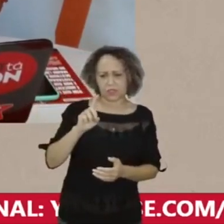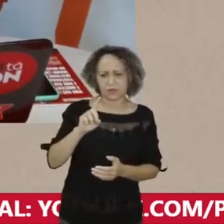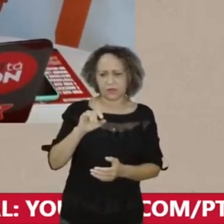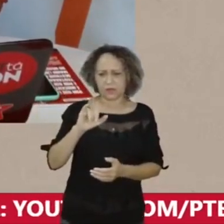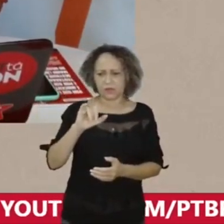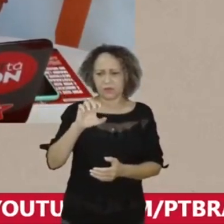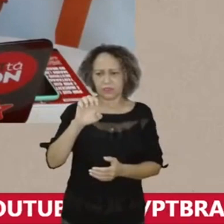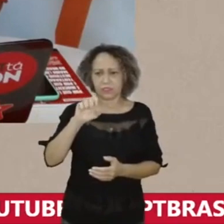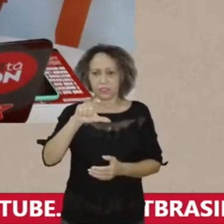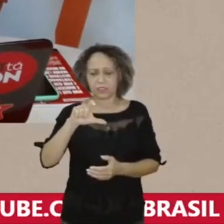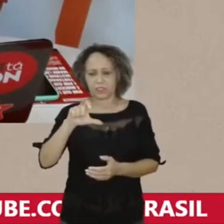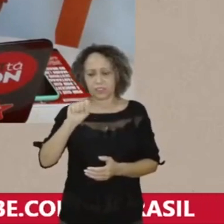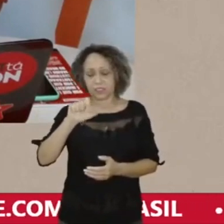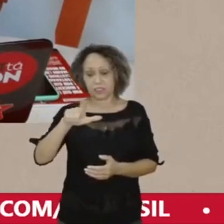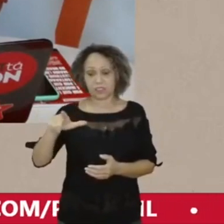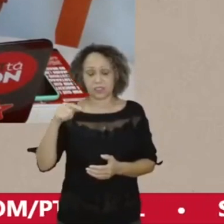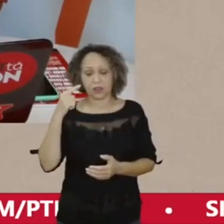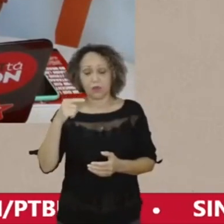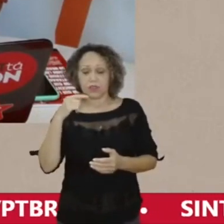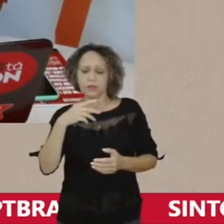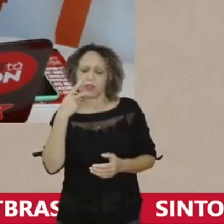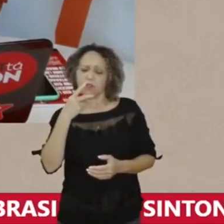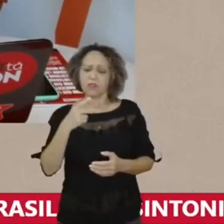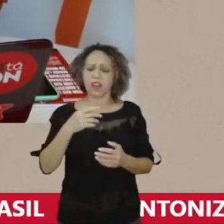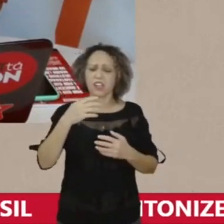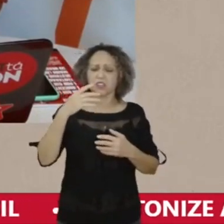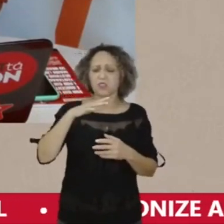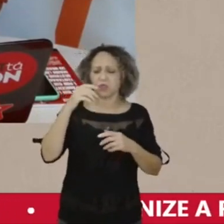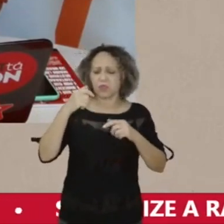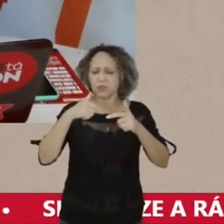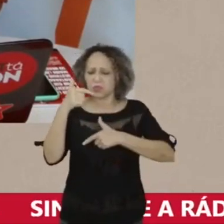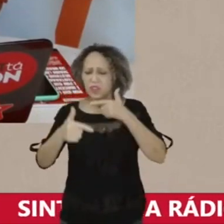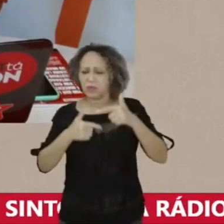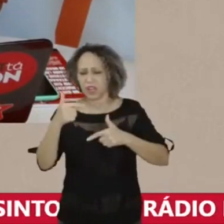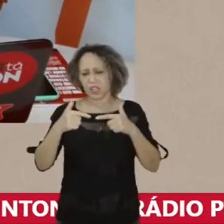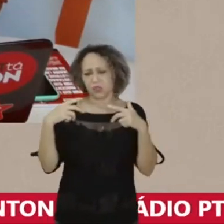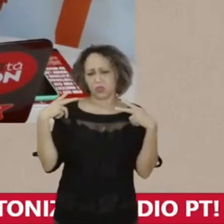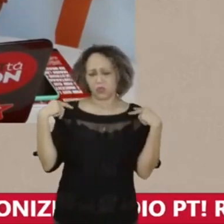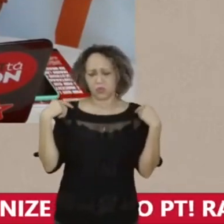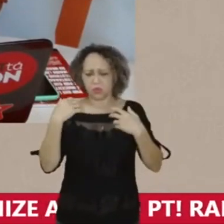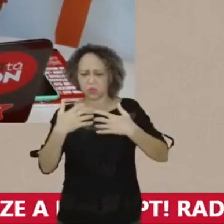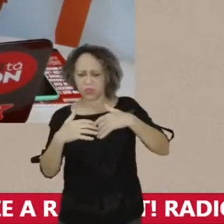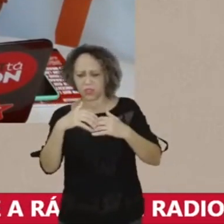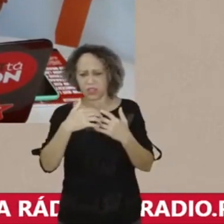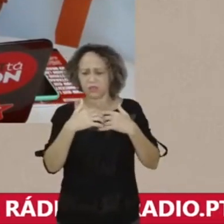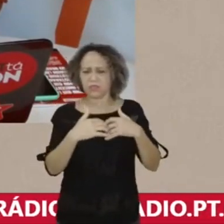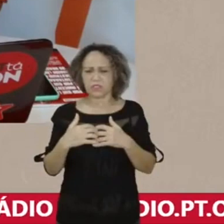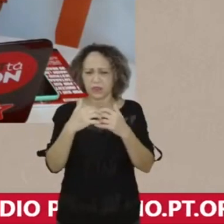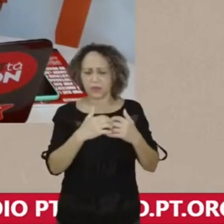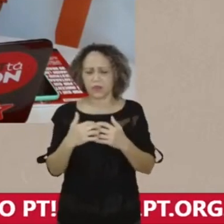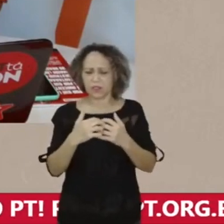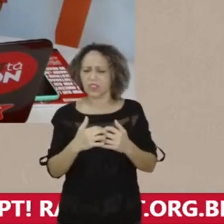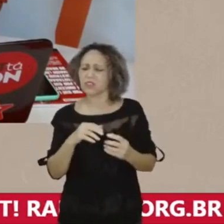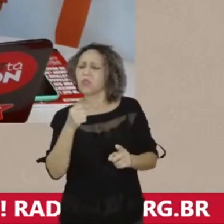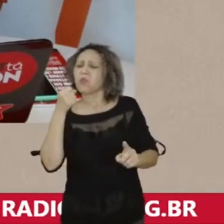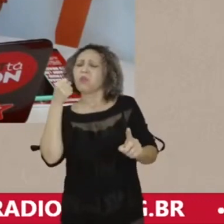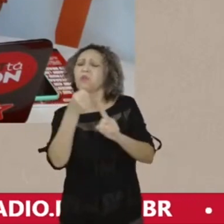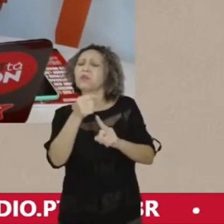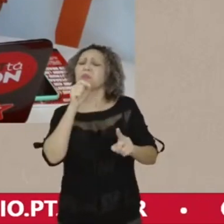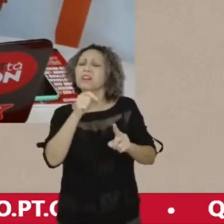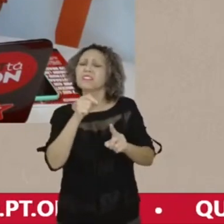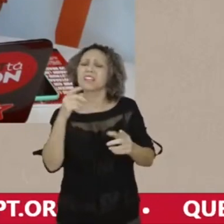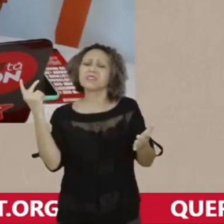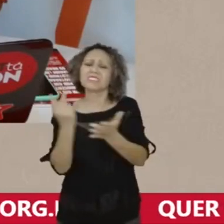é verdade que os afeta sobremaneira, mas o impacto é sobre toda a economia, porque a economia brasileira, do ponto de